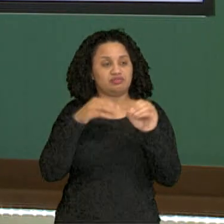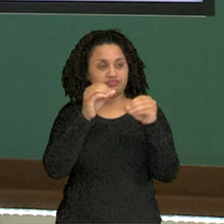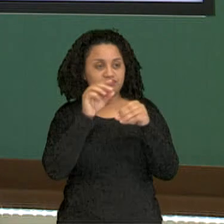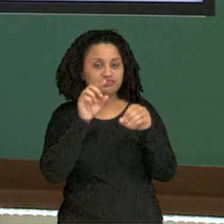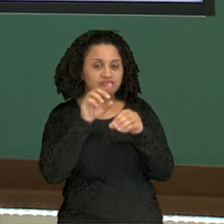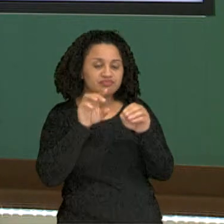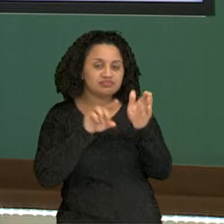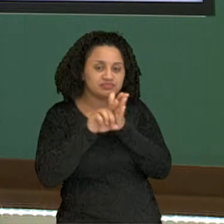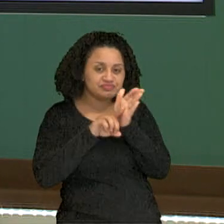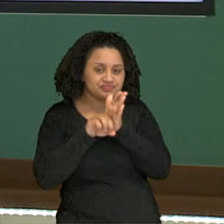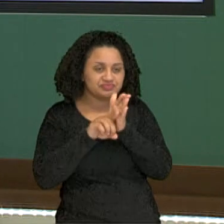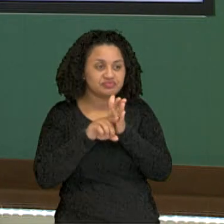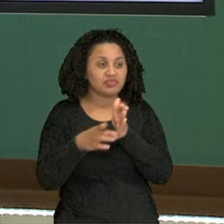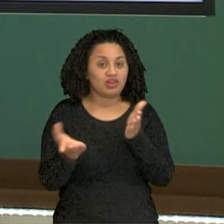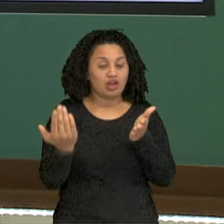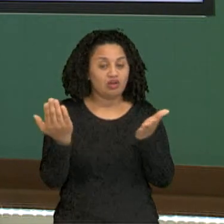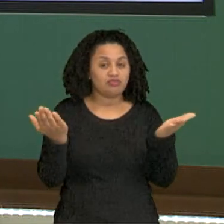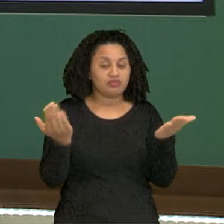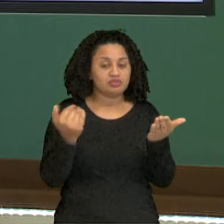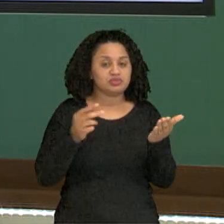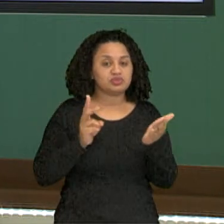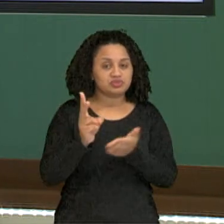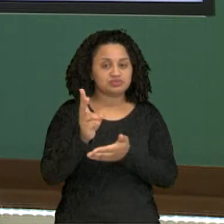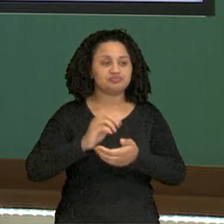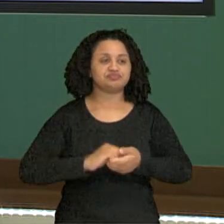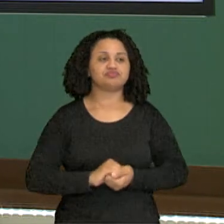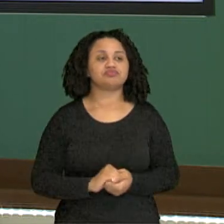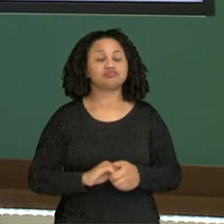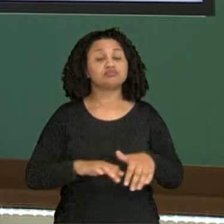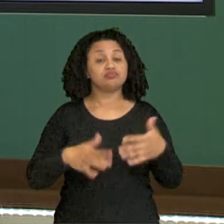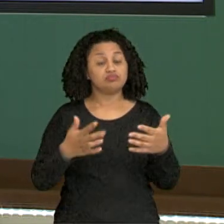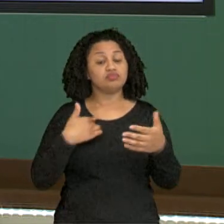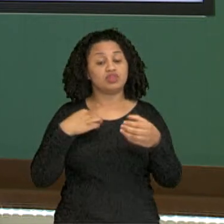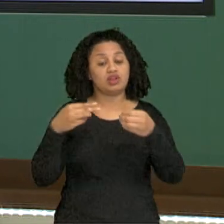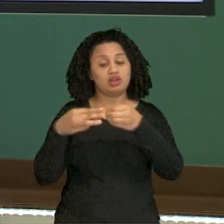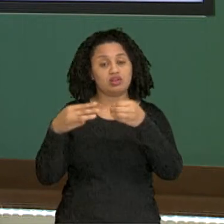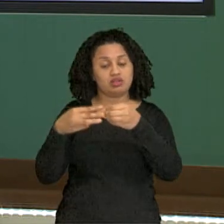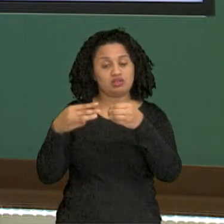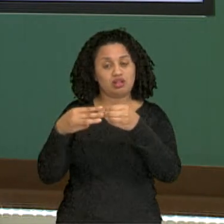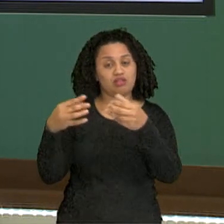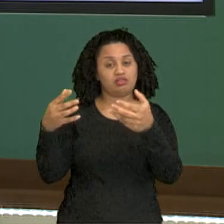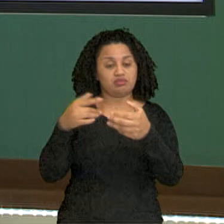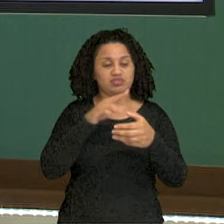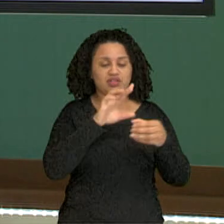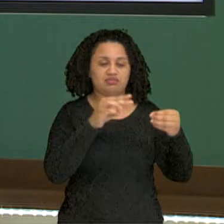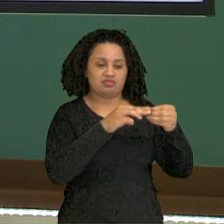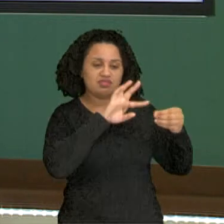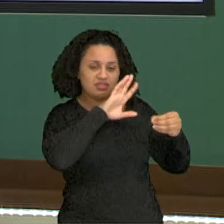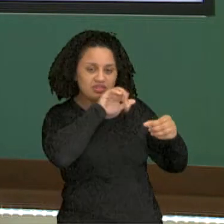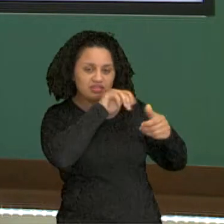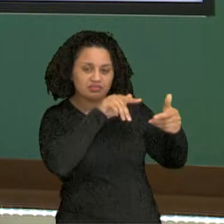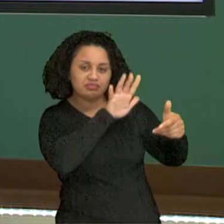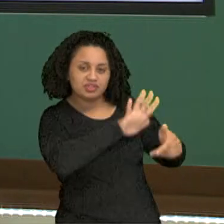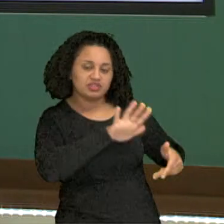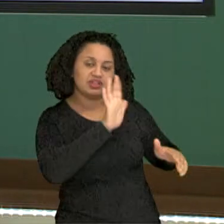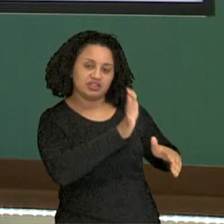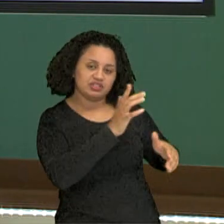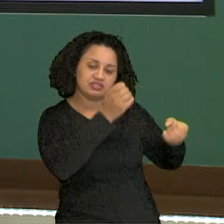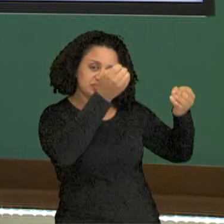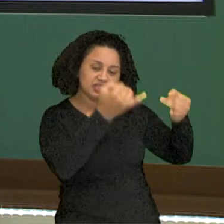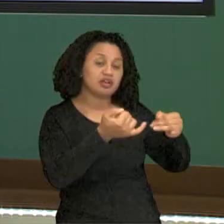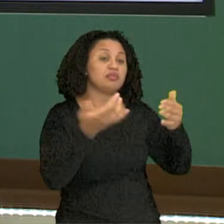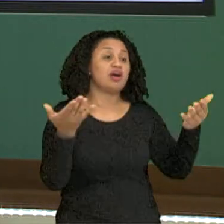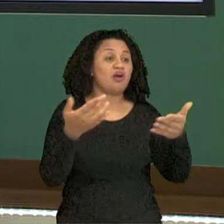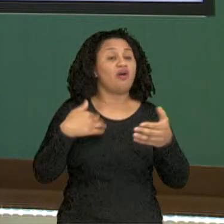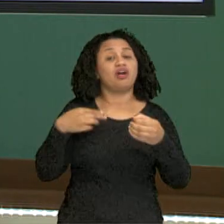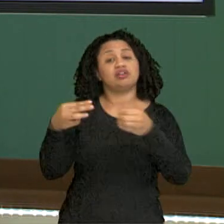Que legal, né? Então vamos adiante? Já que falamos da célula animal, temos que falar da célula vegetal. Senão ela fica